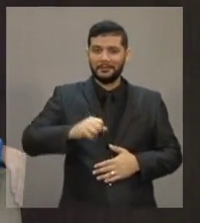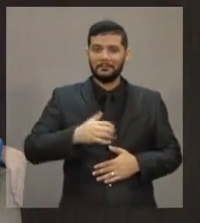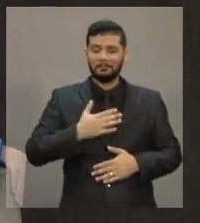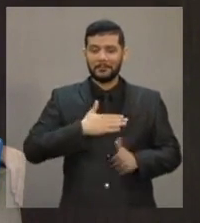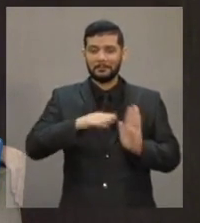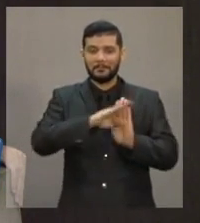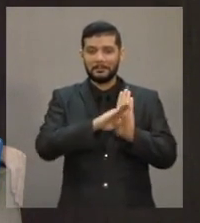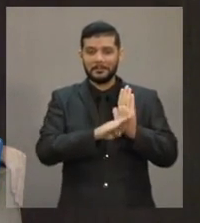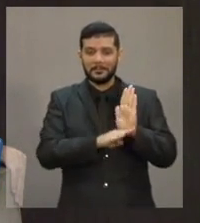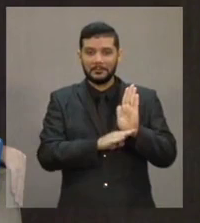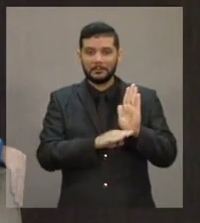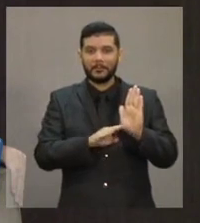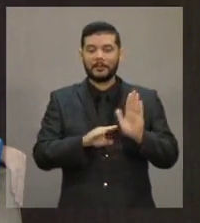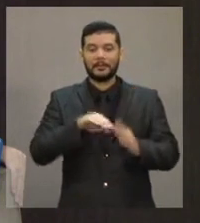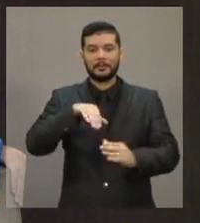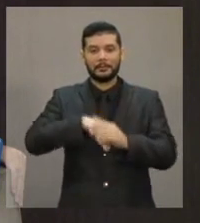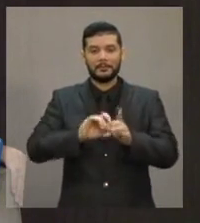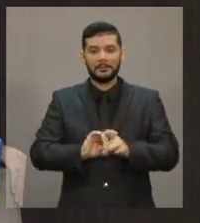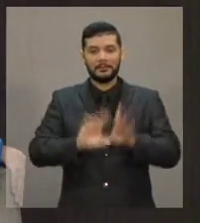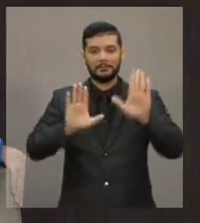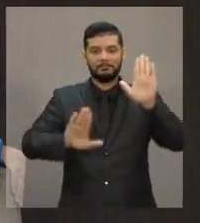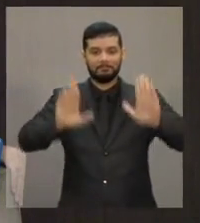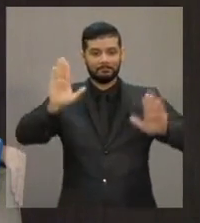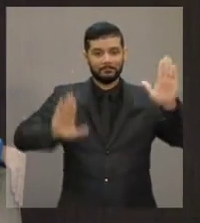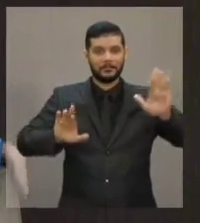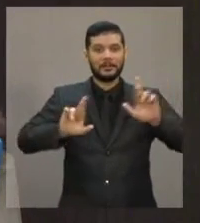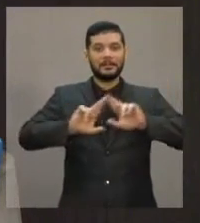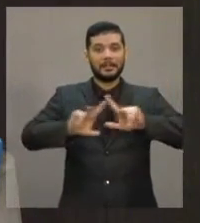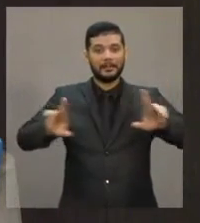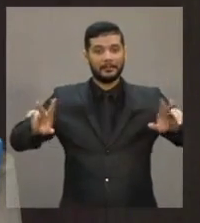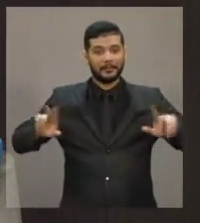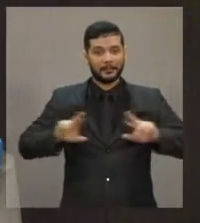esses princípios da democracia, do pluralismo, da